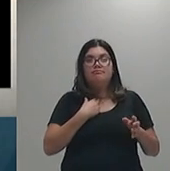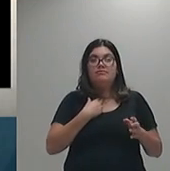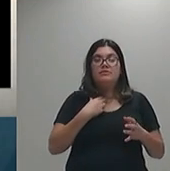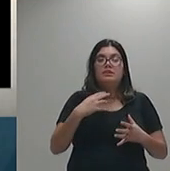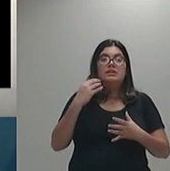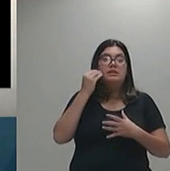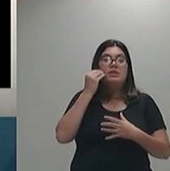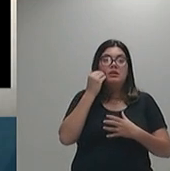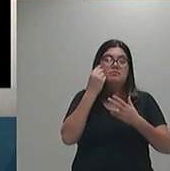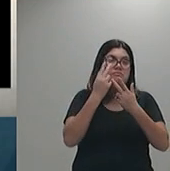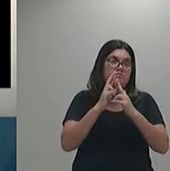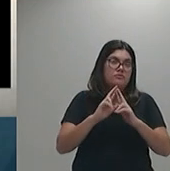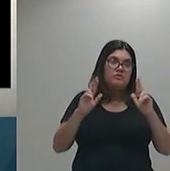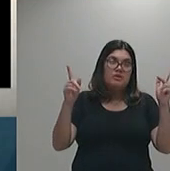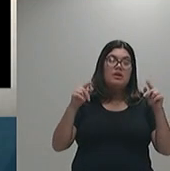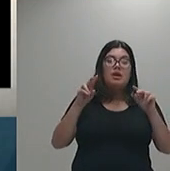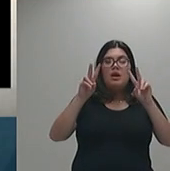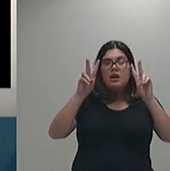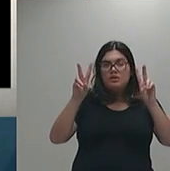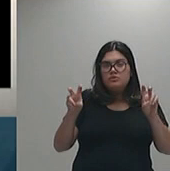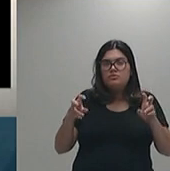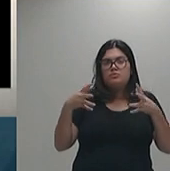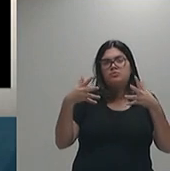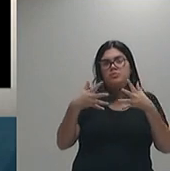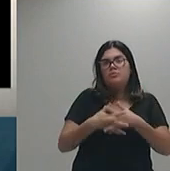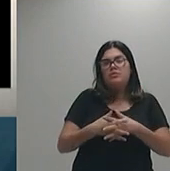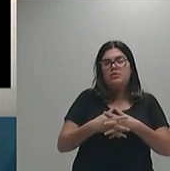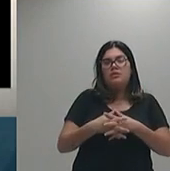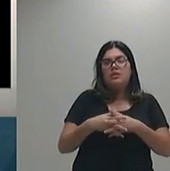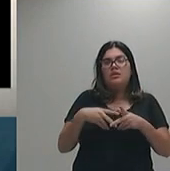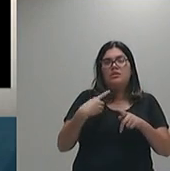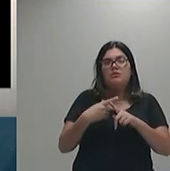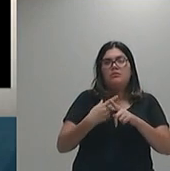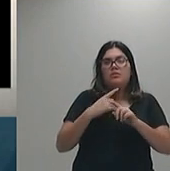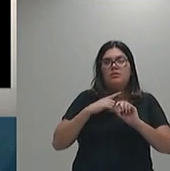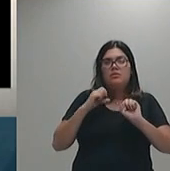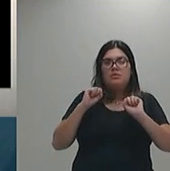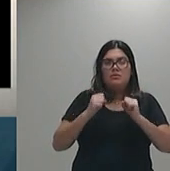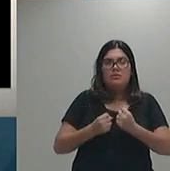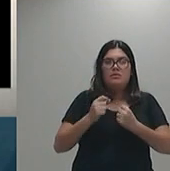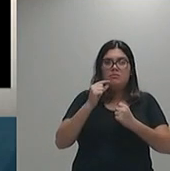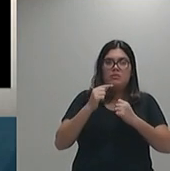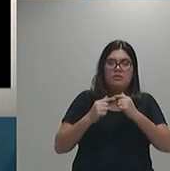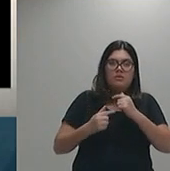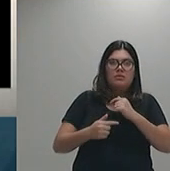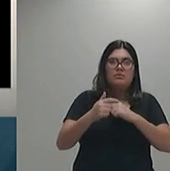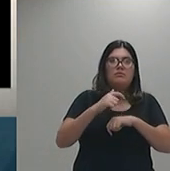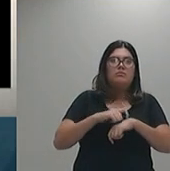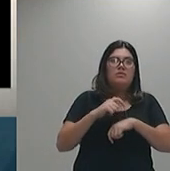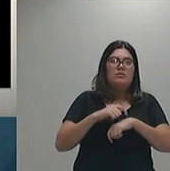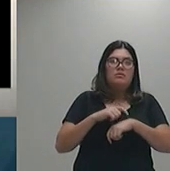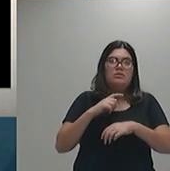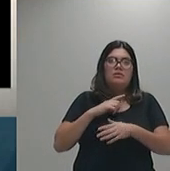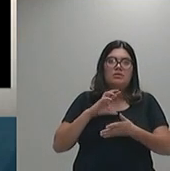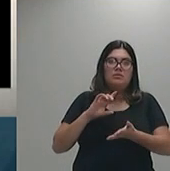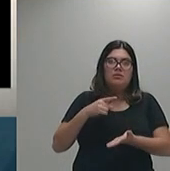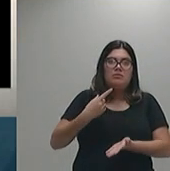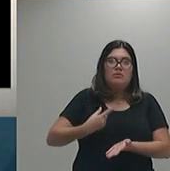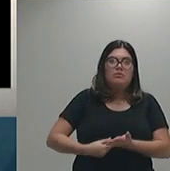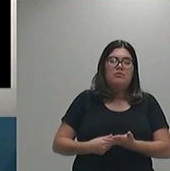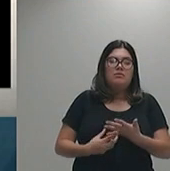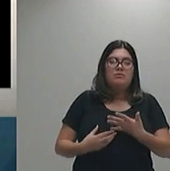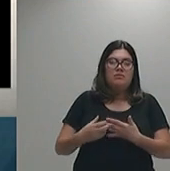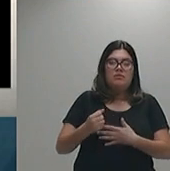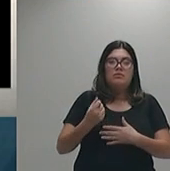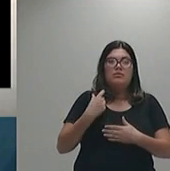assunto é espinhoso já que estou a sustentar pouco tempo depois da fixação do embargo de divergência que eu tô